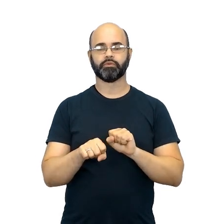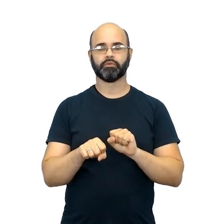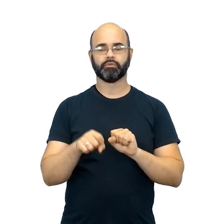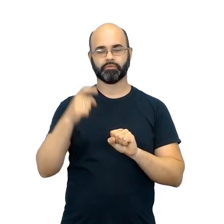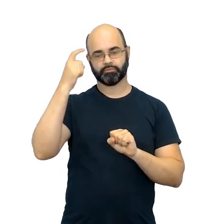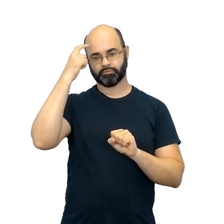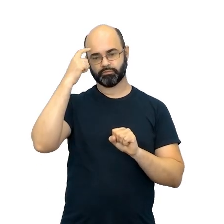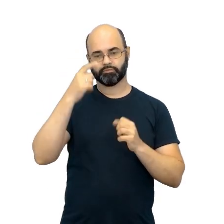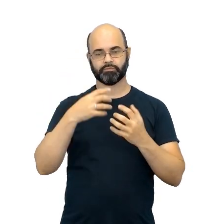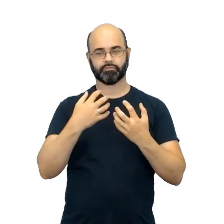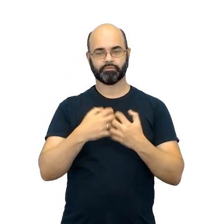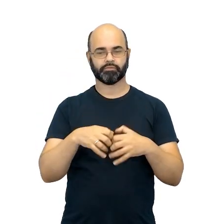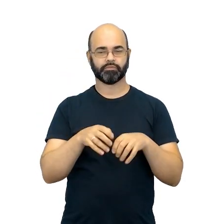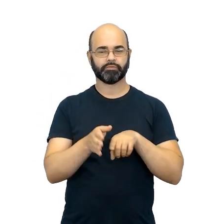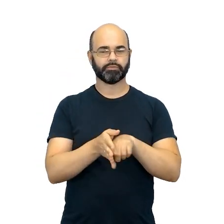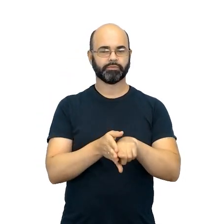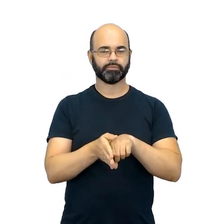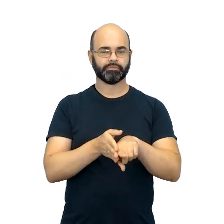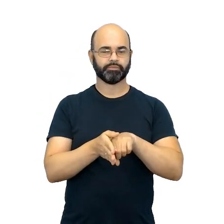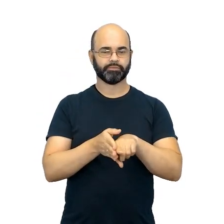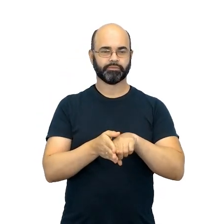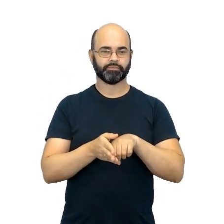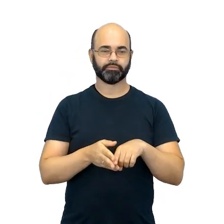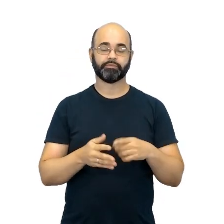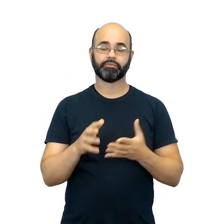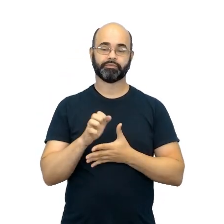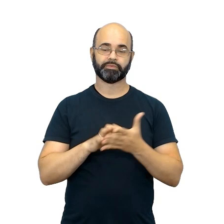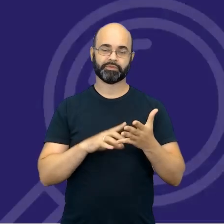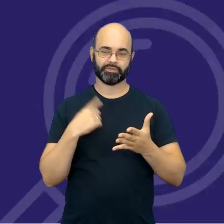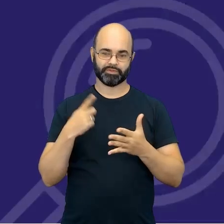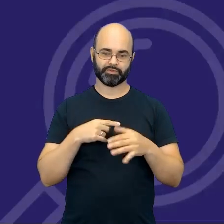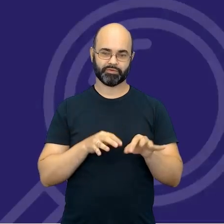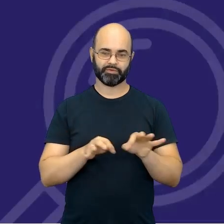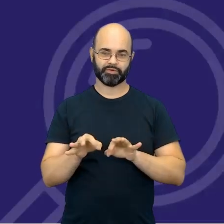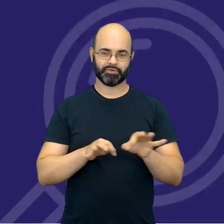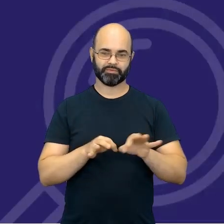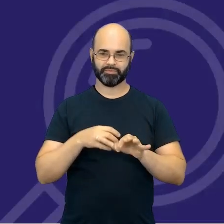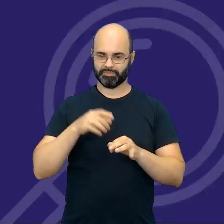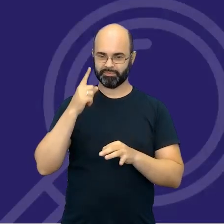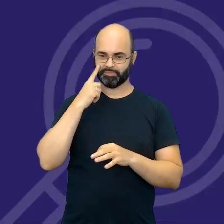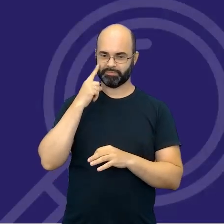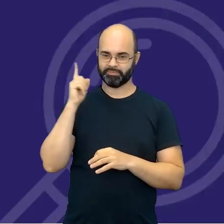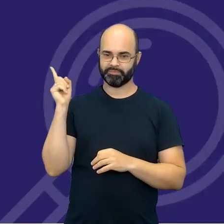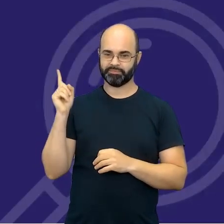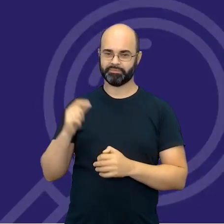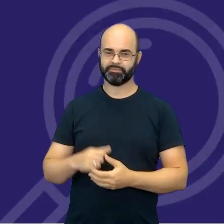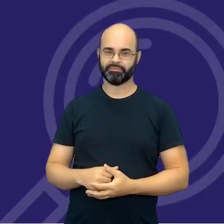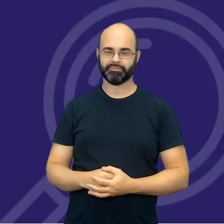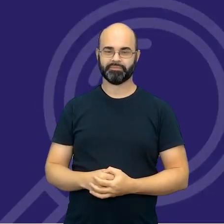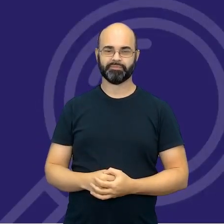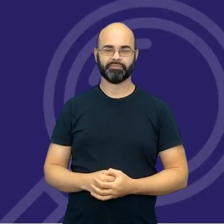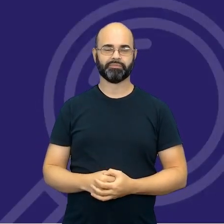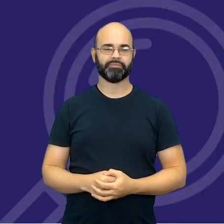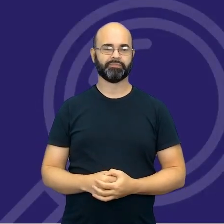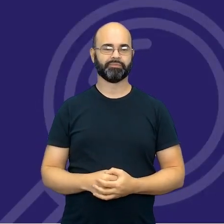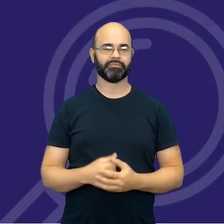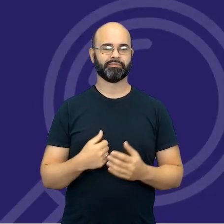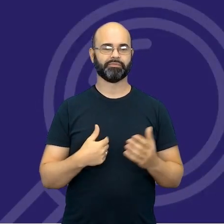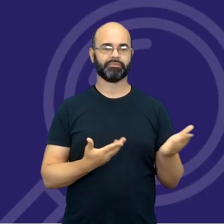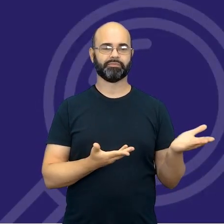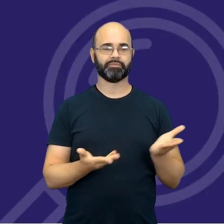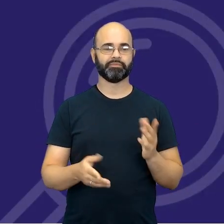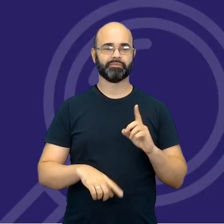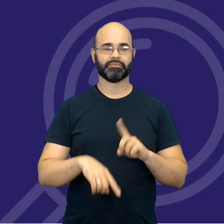por investigação. Vamos ver, então, a atividade que nós preparamos? Então, ó, eu trouxe aqui, né, tome nota aí dos